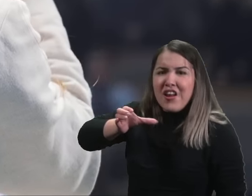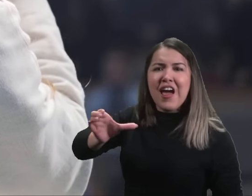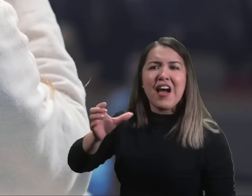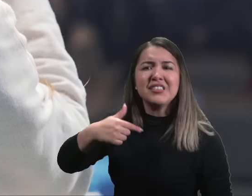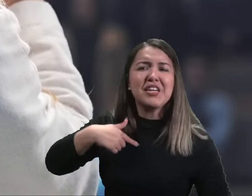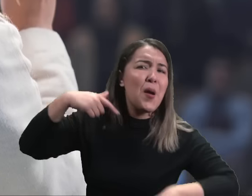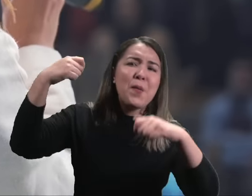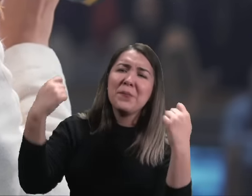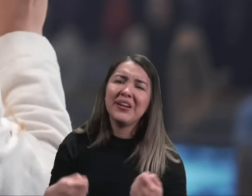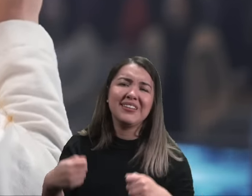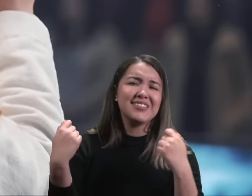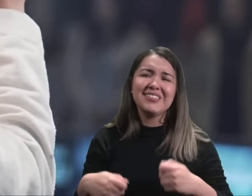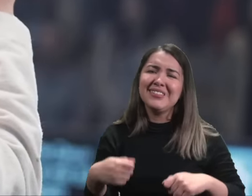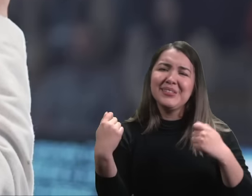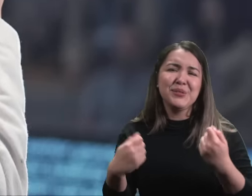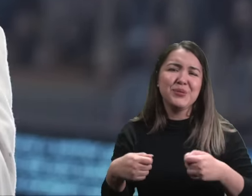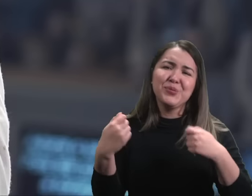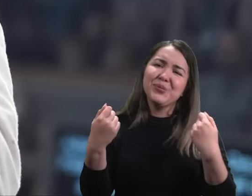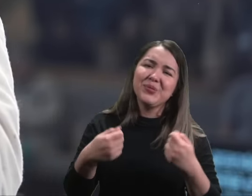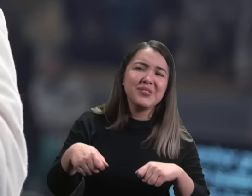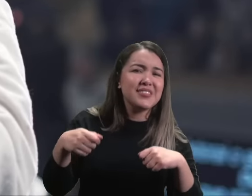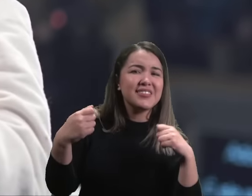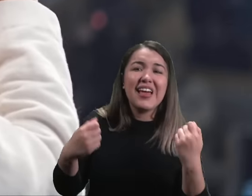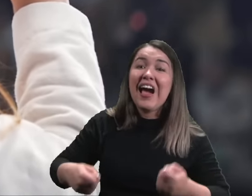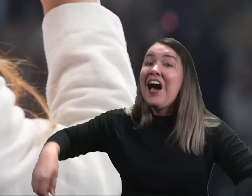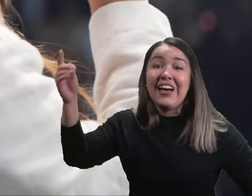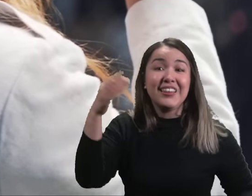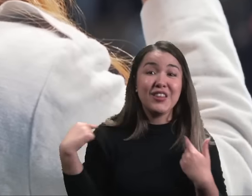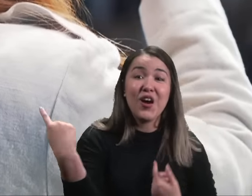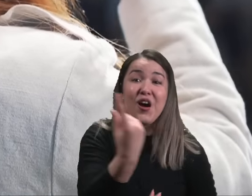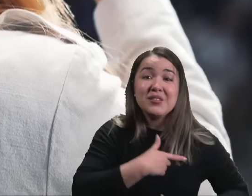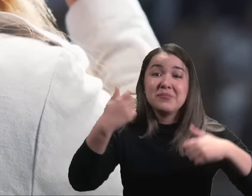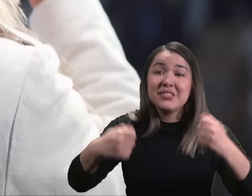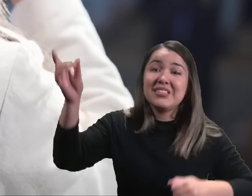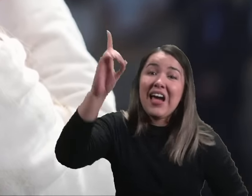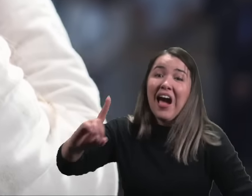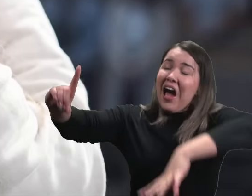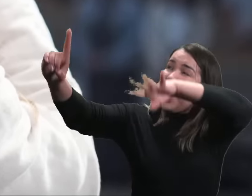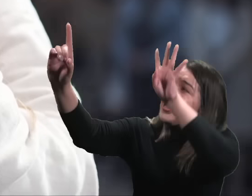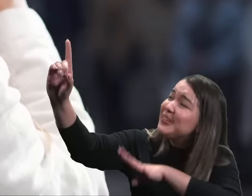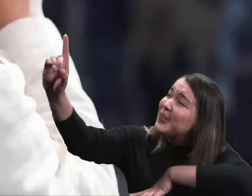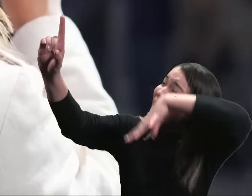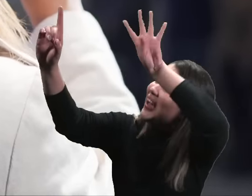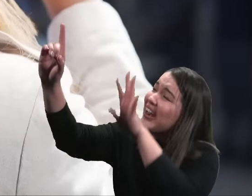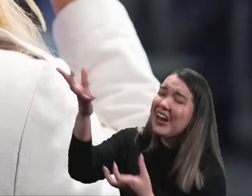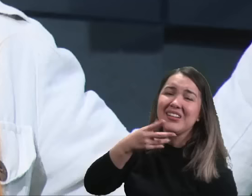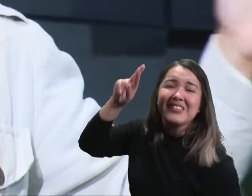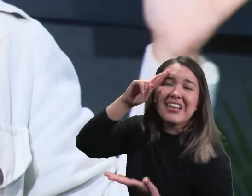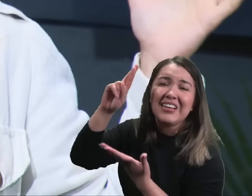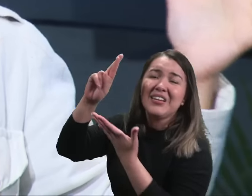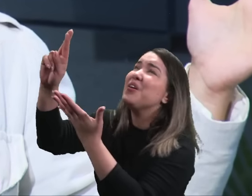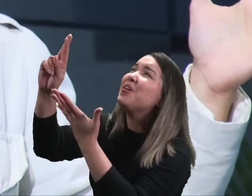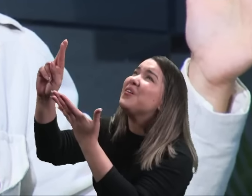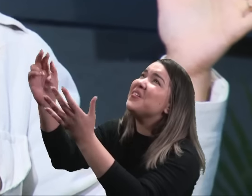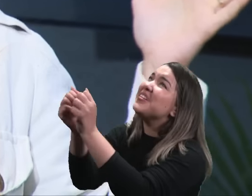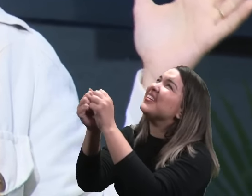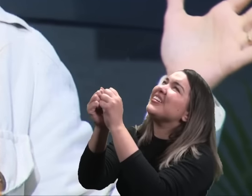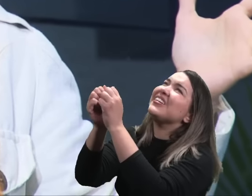que preciso adorai o senhor